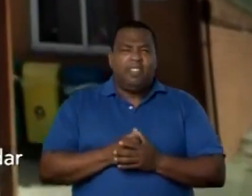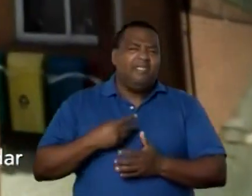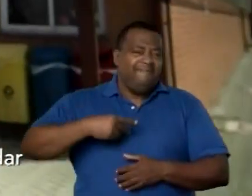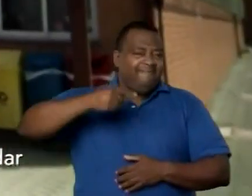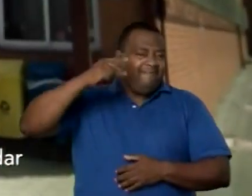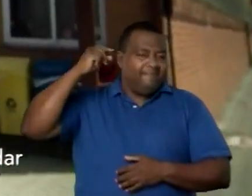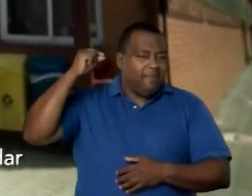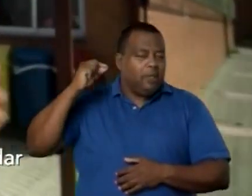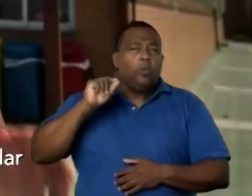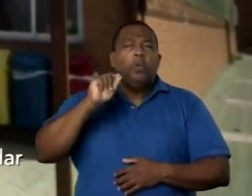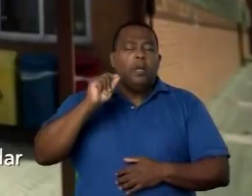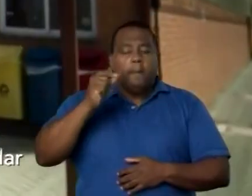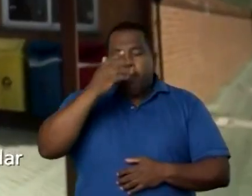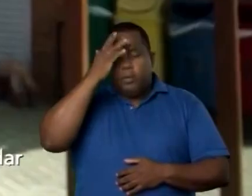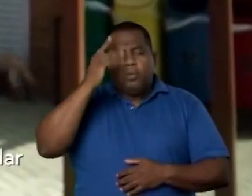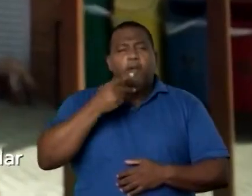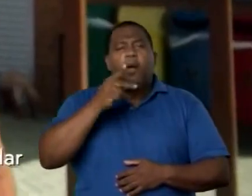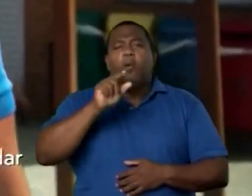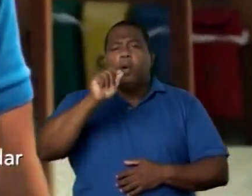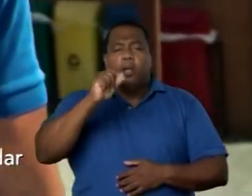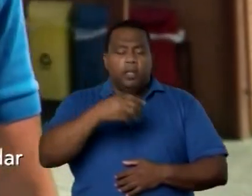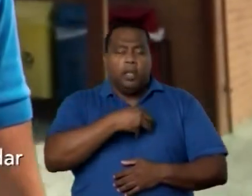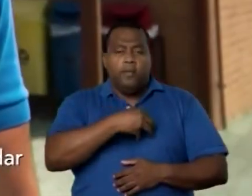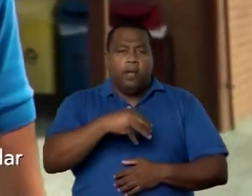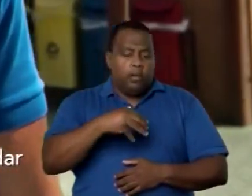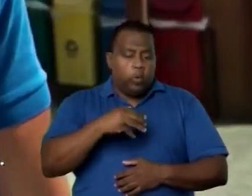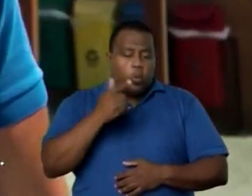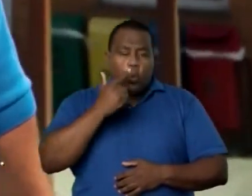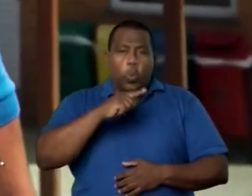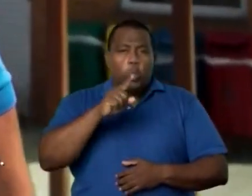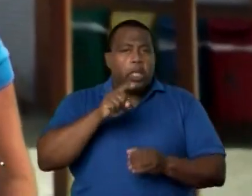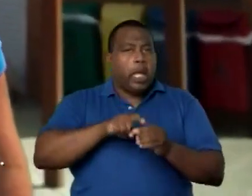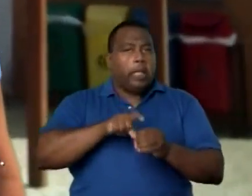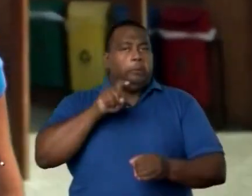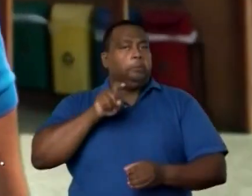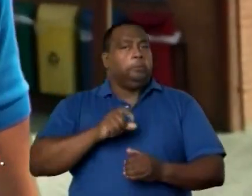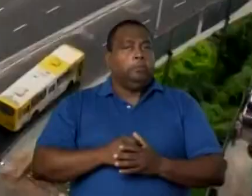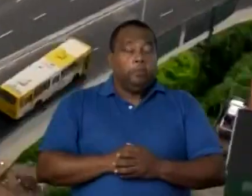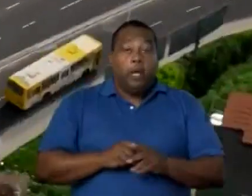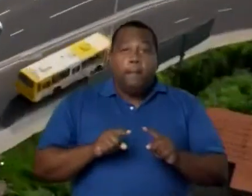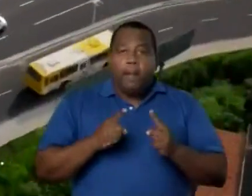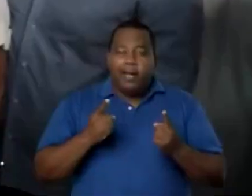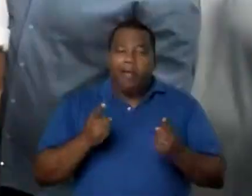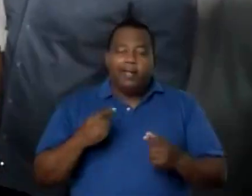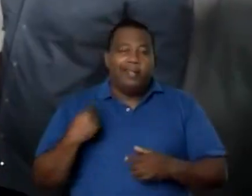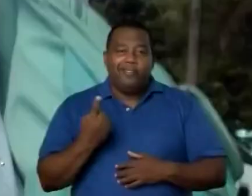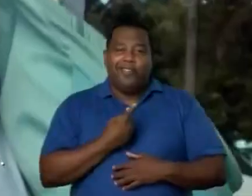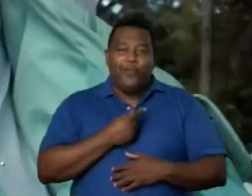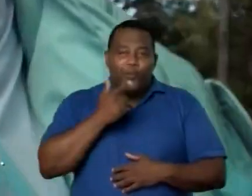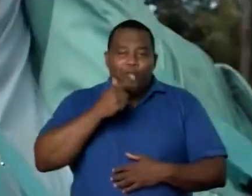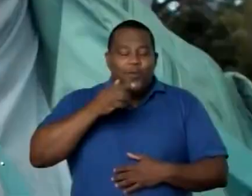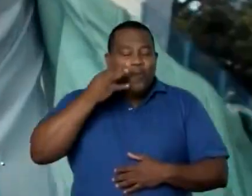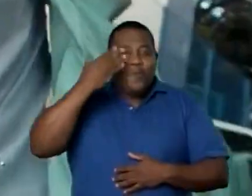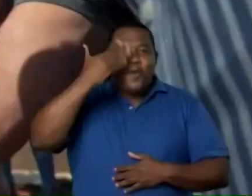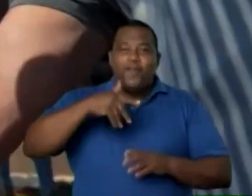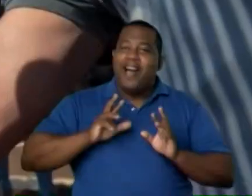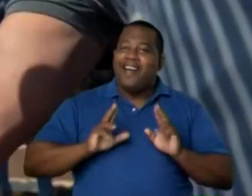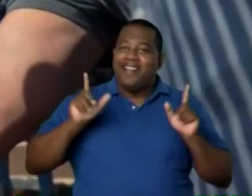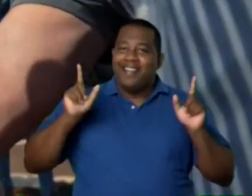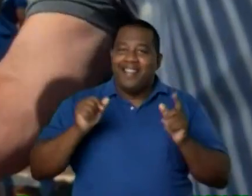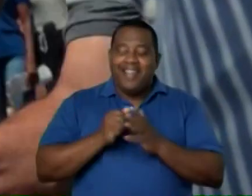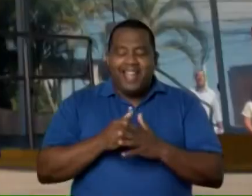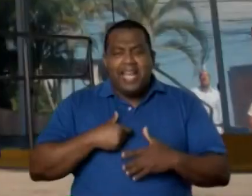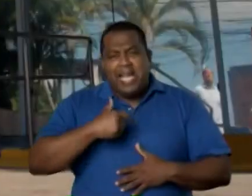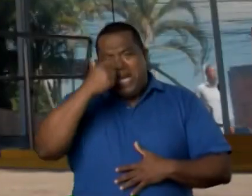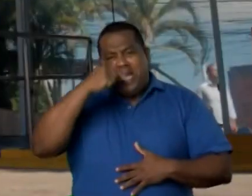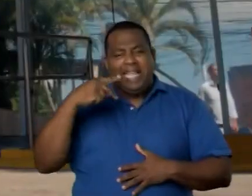cabeça! Já teve um tempo que diziam que Salvador não podia andar com as próprias pernas. Mas a gente provou o contrário. A cara